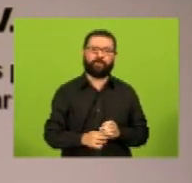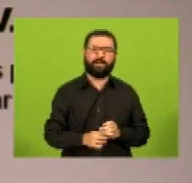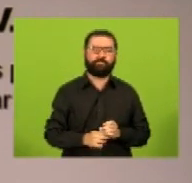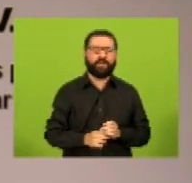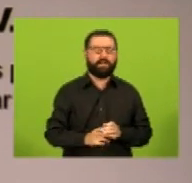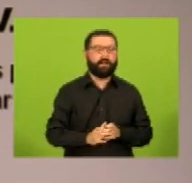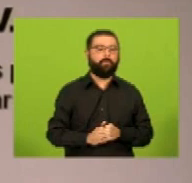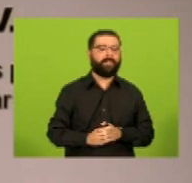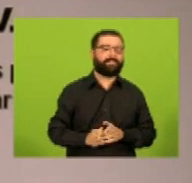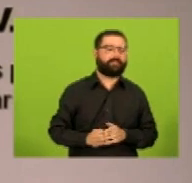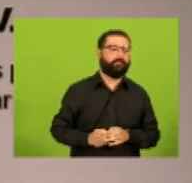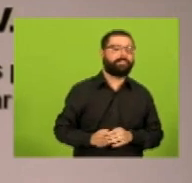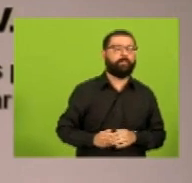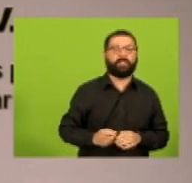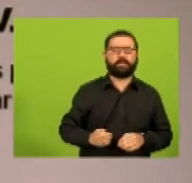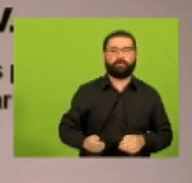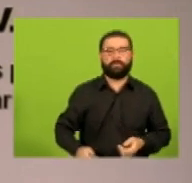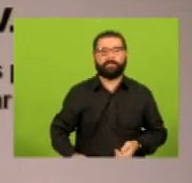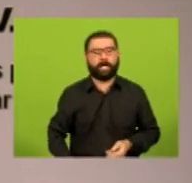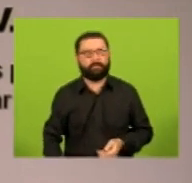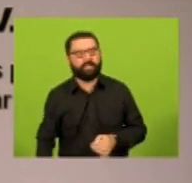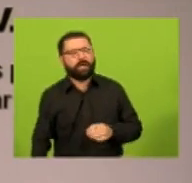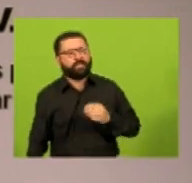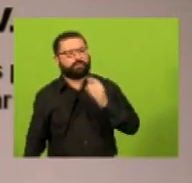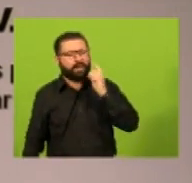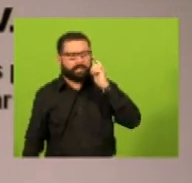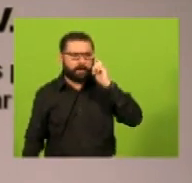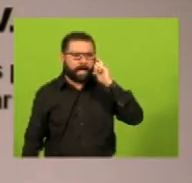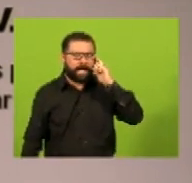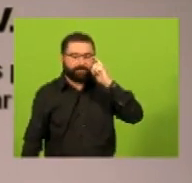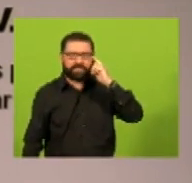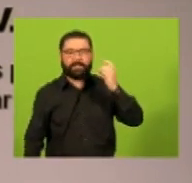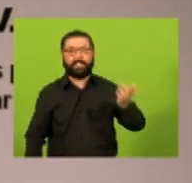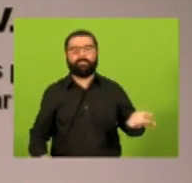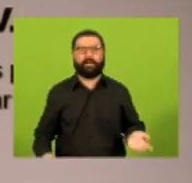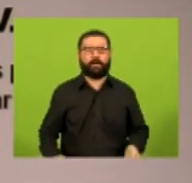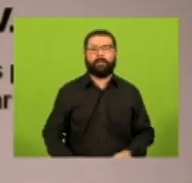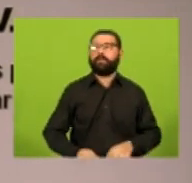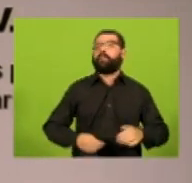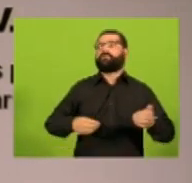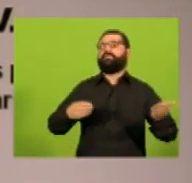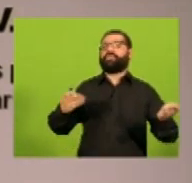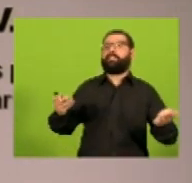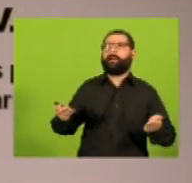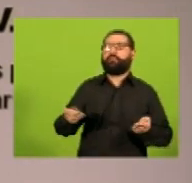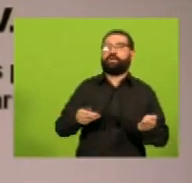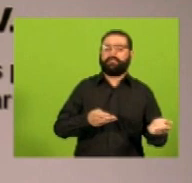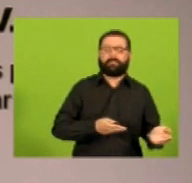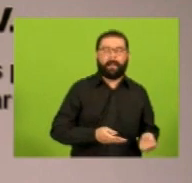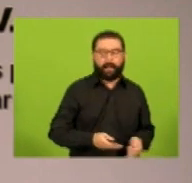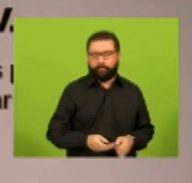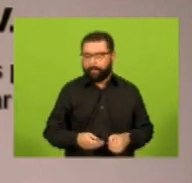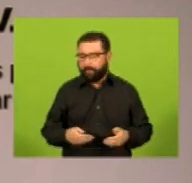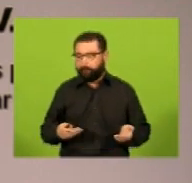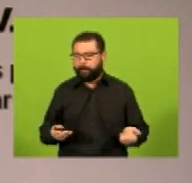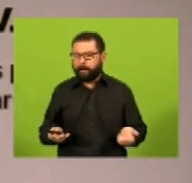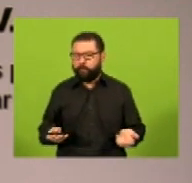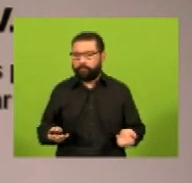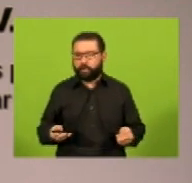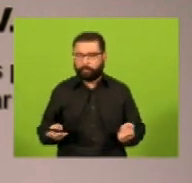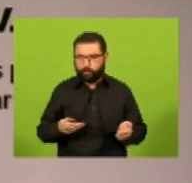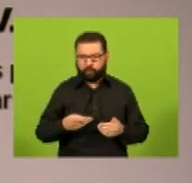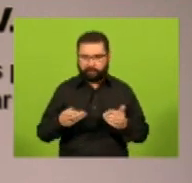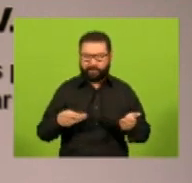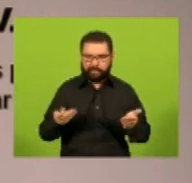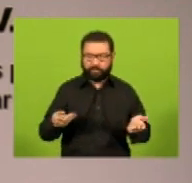para o chão, né? Então, esses também são bastante utilizados. Só que aí você tem que ver, se você vai utilizar